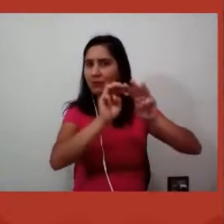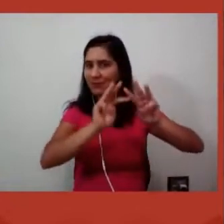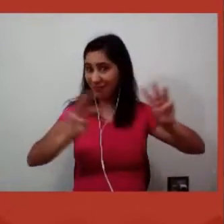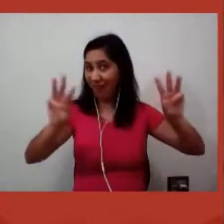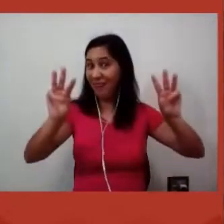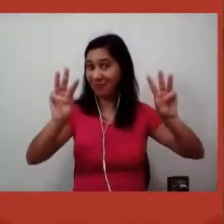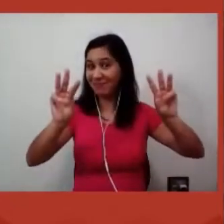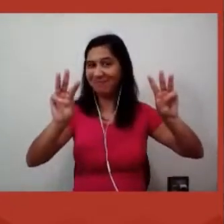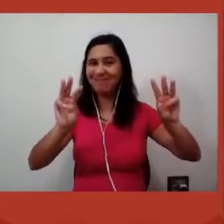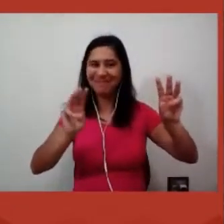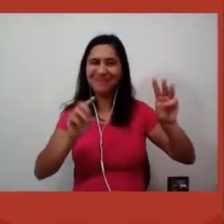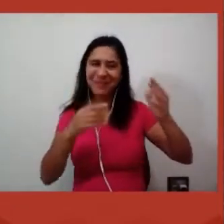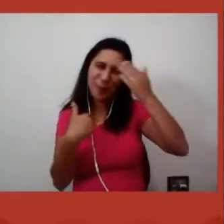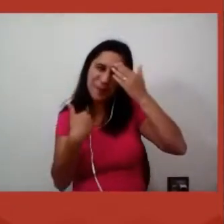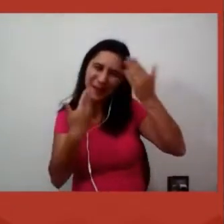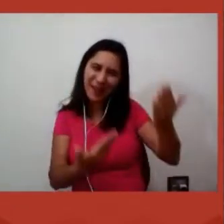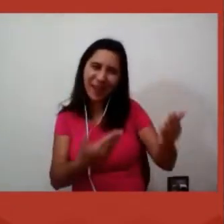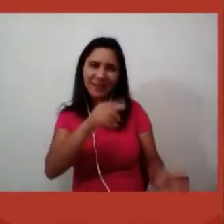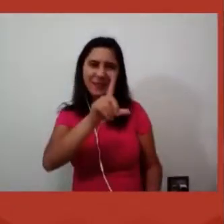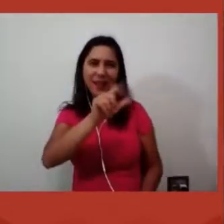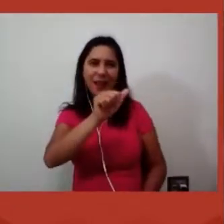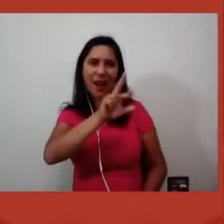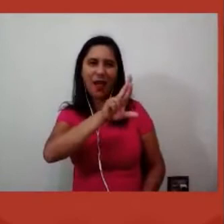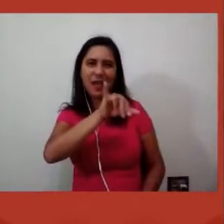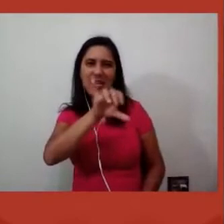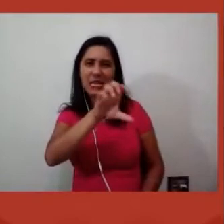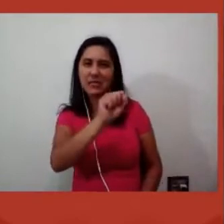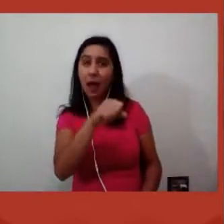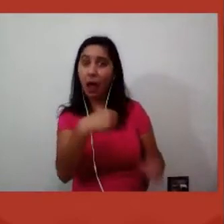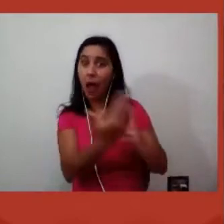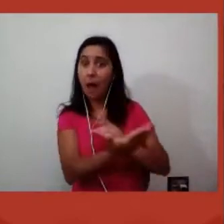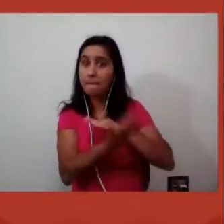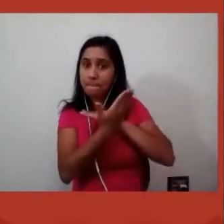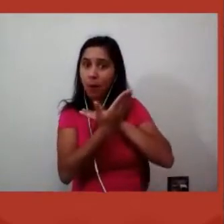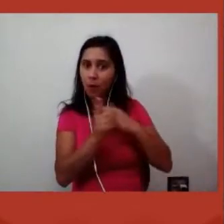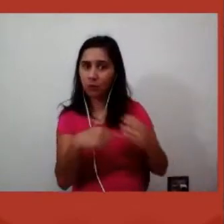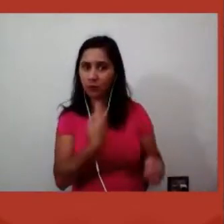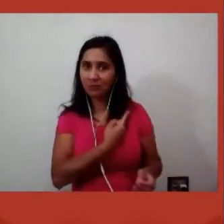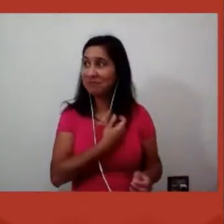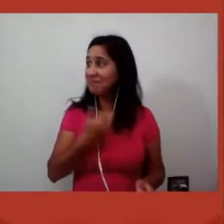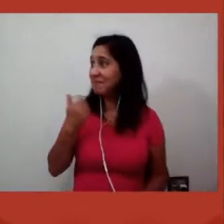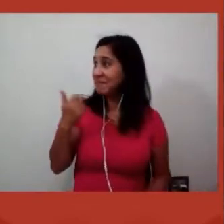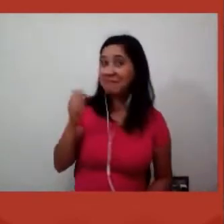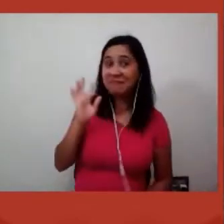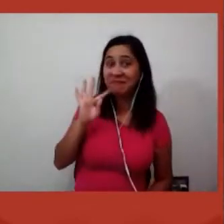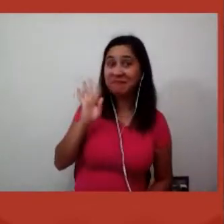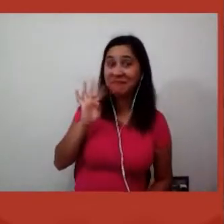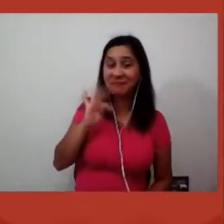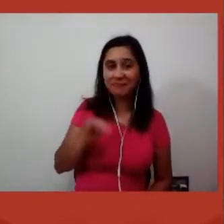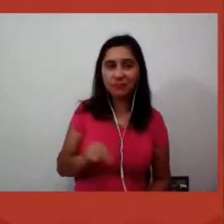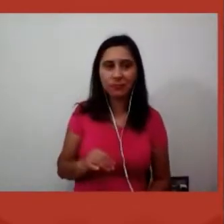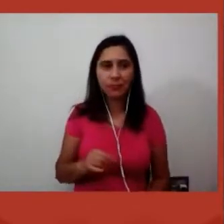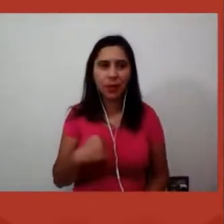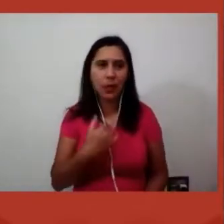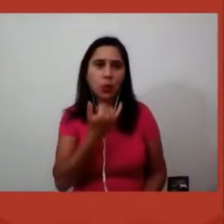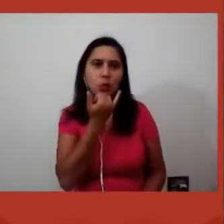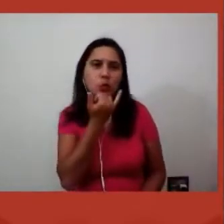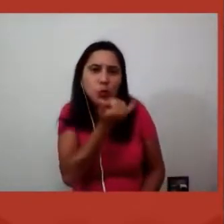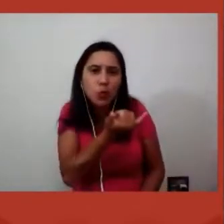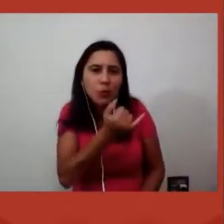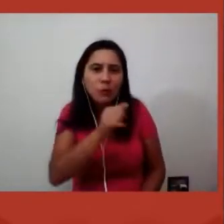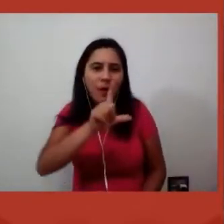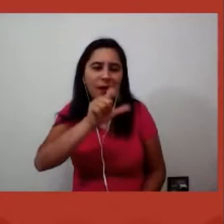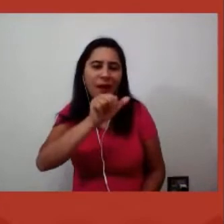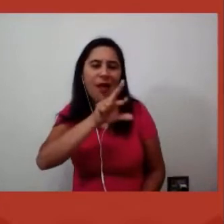Então, agradecer a Larissa aí pelo apoio. Ah, que legal. E eu pedi desculpa para a Larissa, tá,